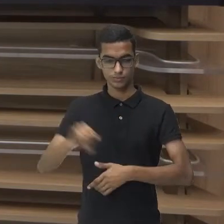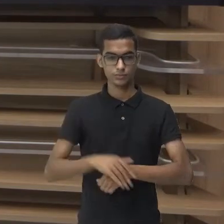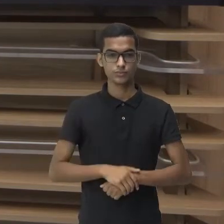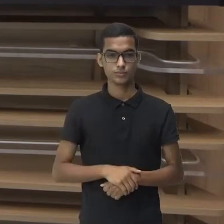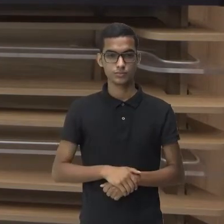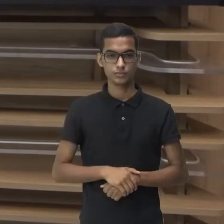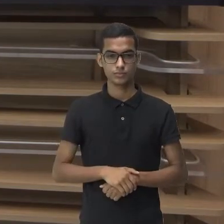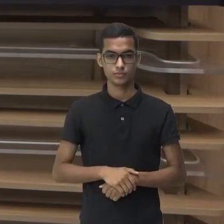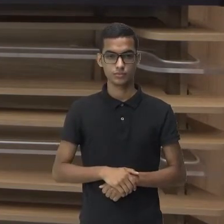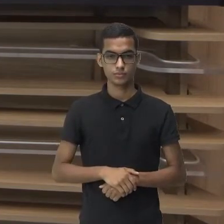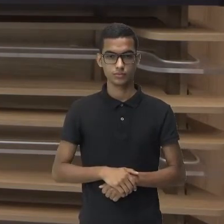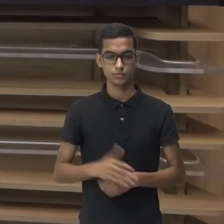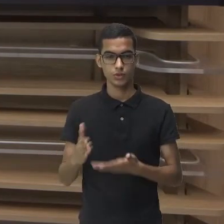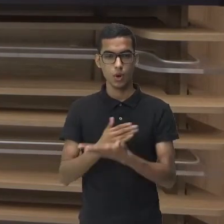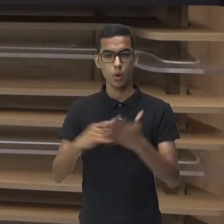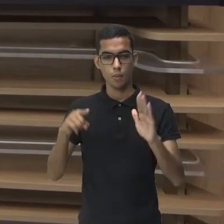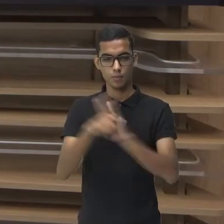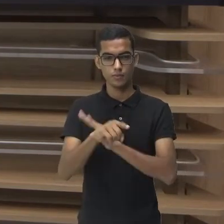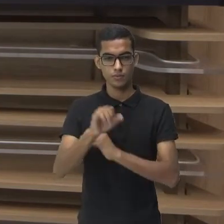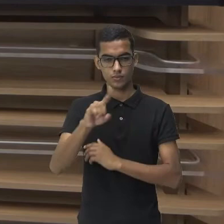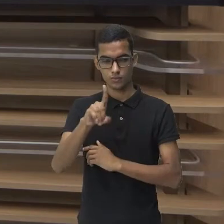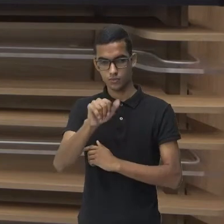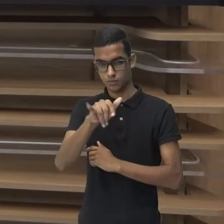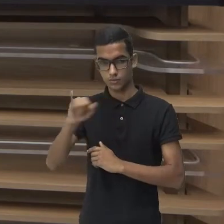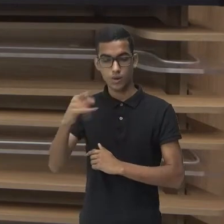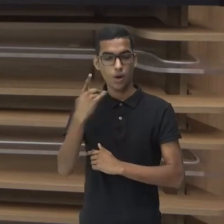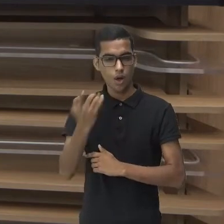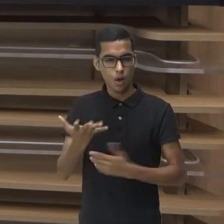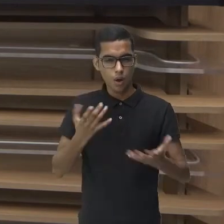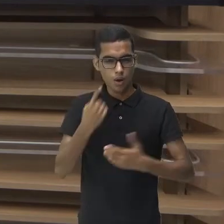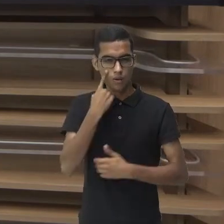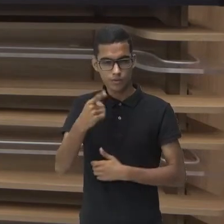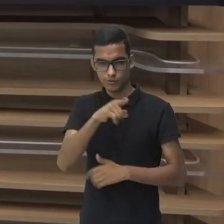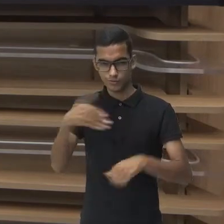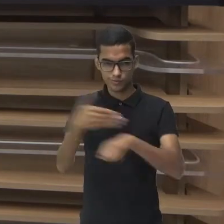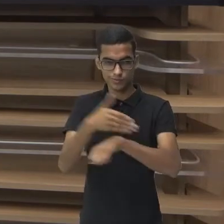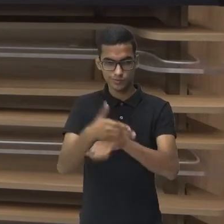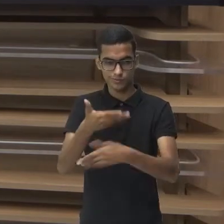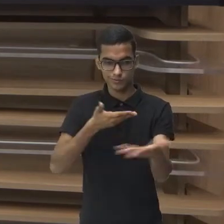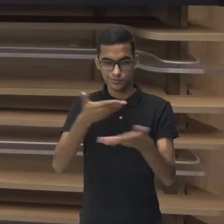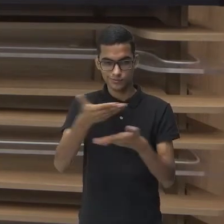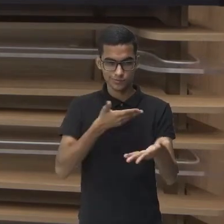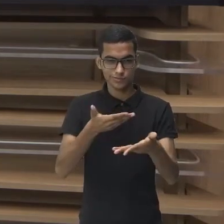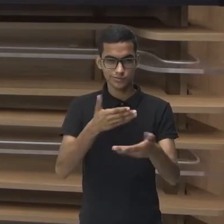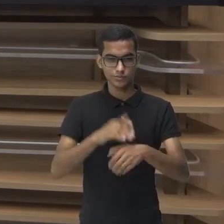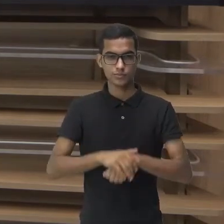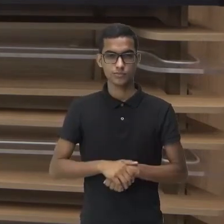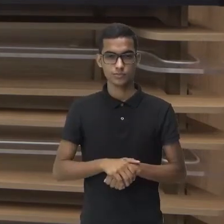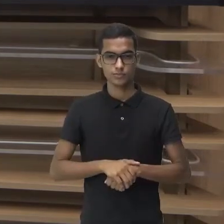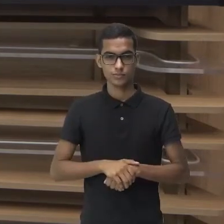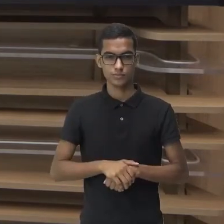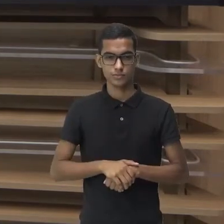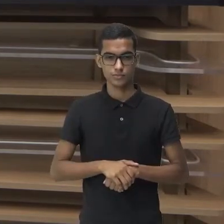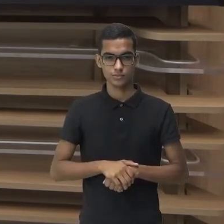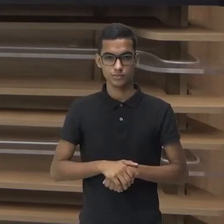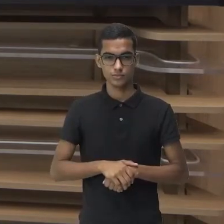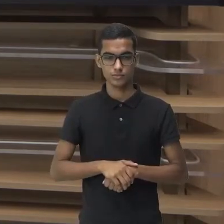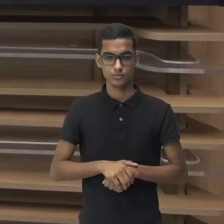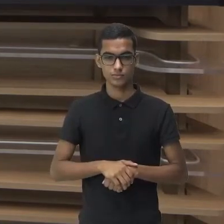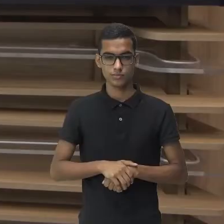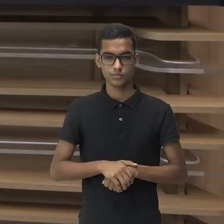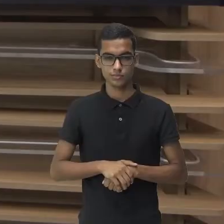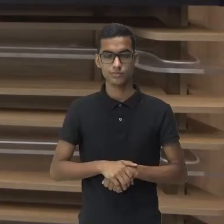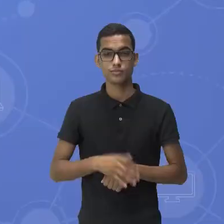tá? A gente trouxe aí umas questões para a nossa DLI, eu quero ver você participando com a gente nas nossas